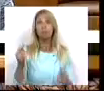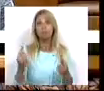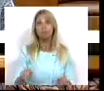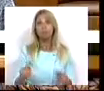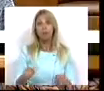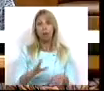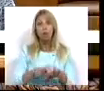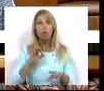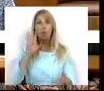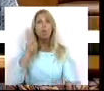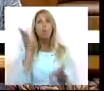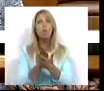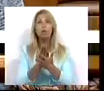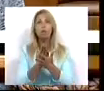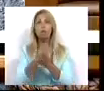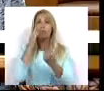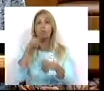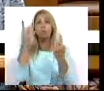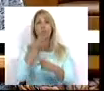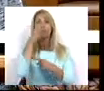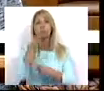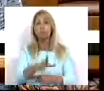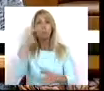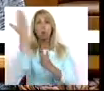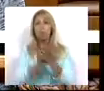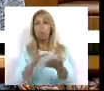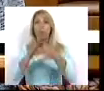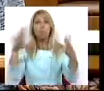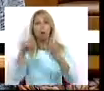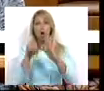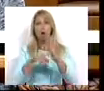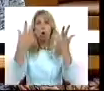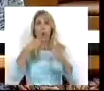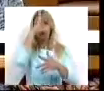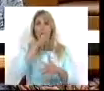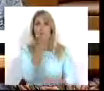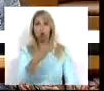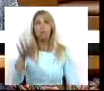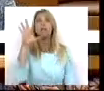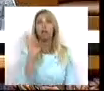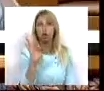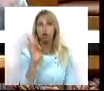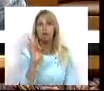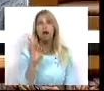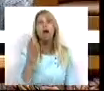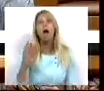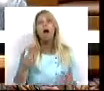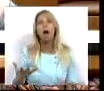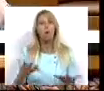à última declaração de inconstitucionalidade de normas do Orçamento de Estado para 2014 está a